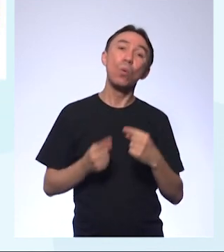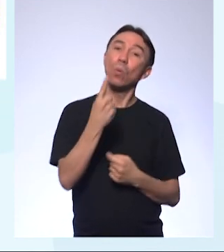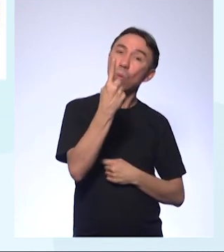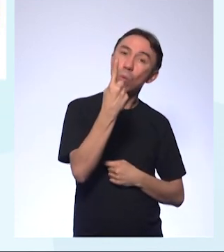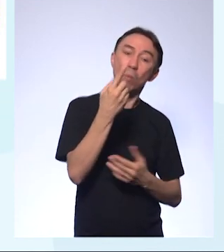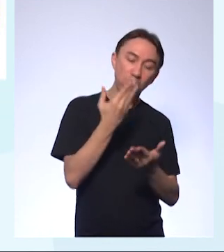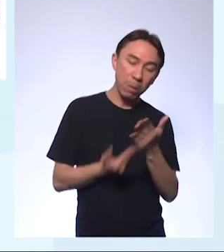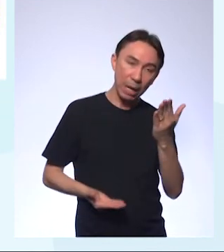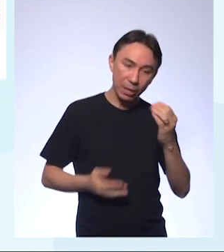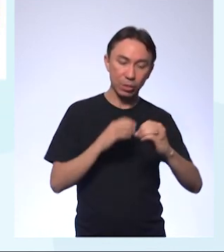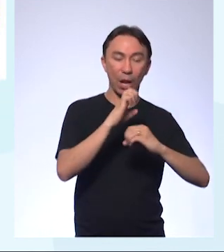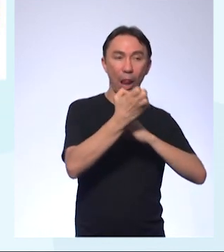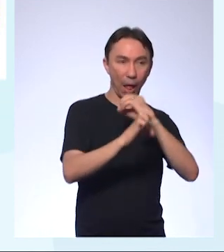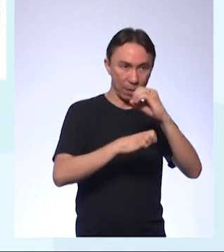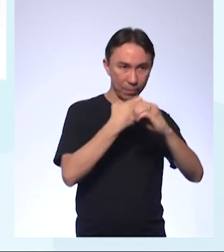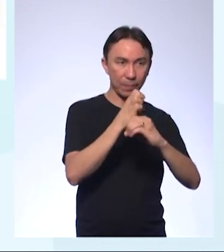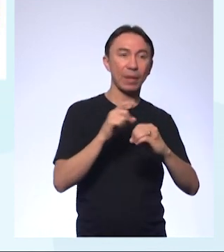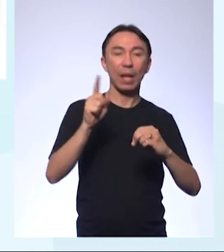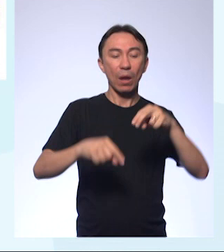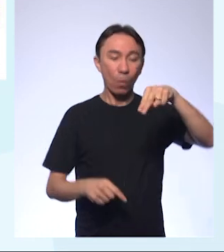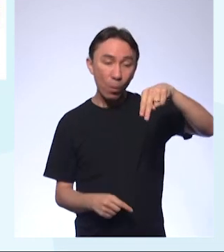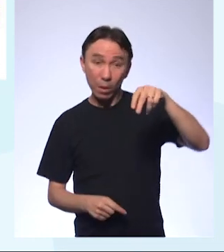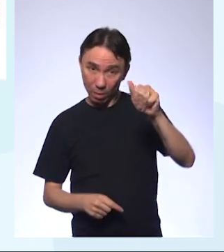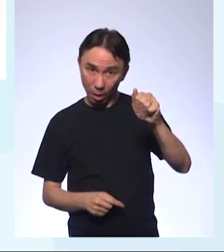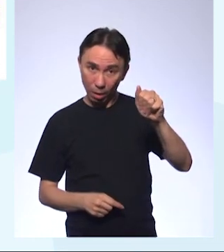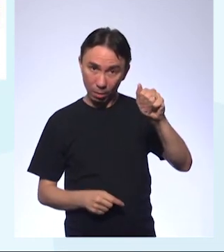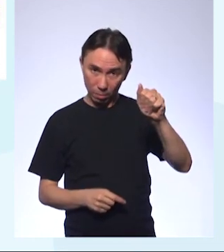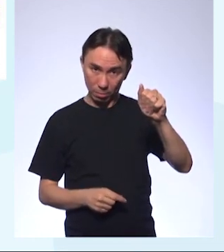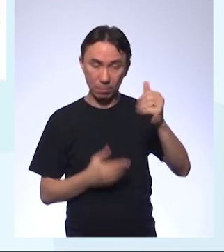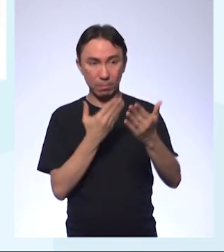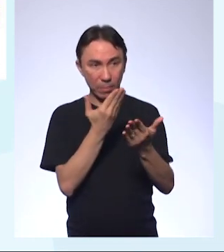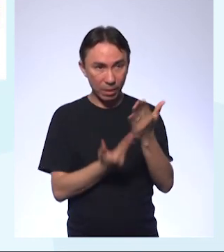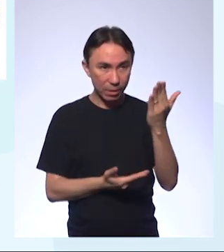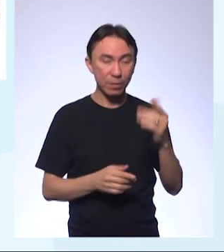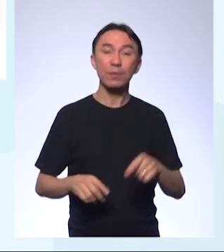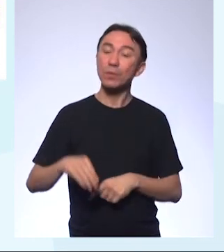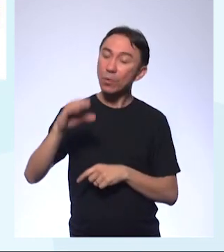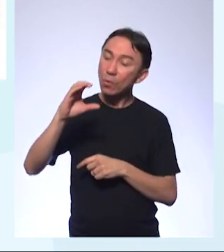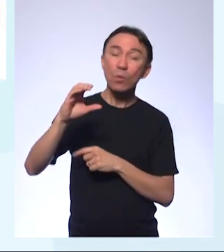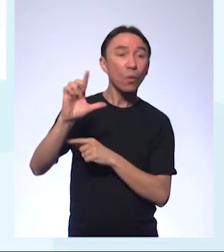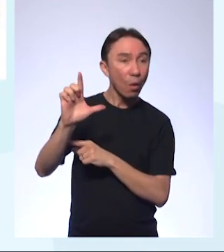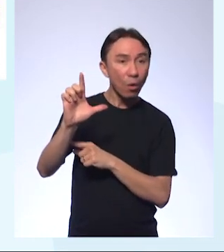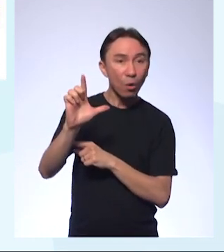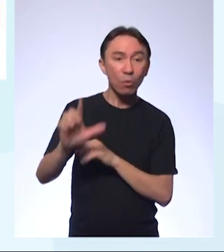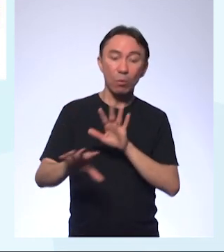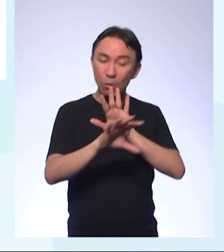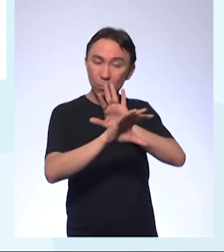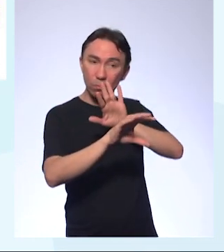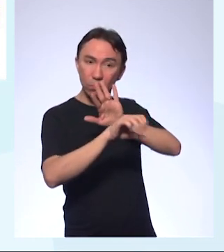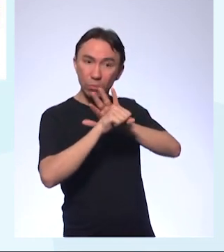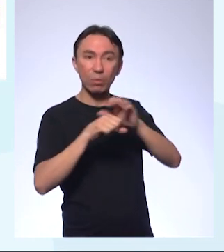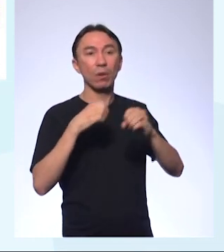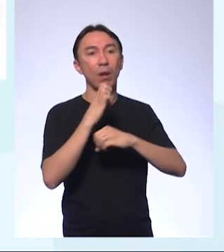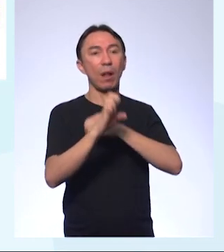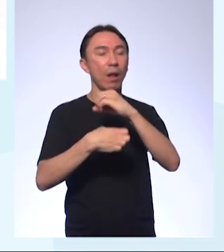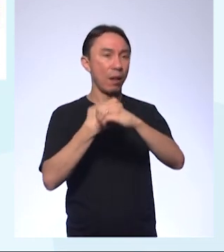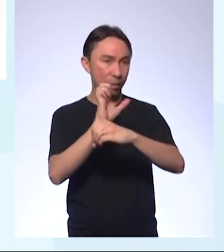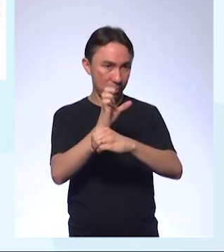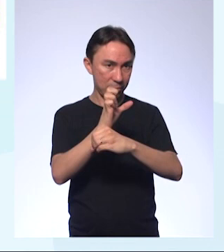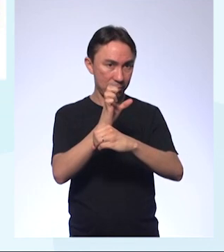elétron, que é o caso do sódio, que seria o eletropositivo, no caso, e o cloro que está ganhando o elétron seria o eletronegativo, mais